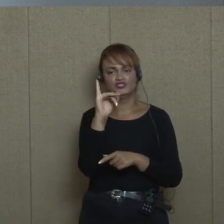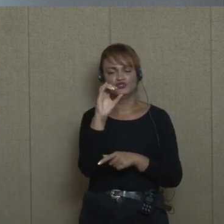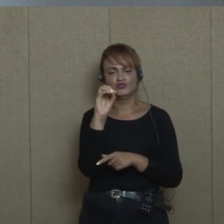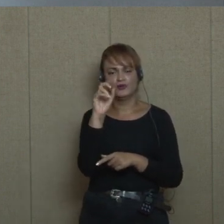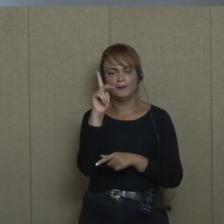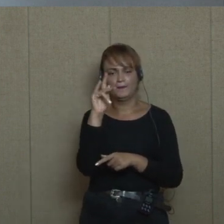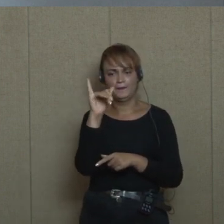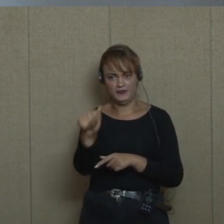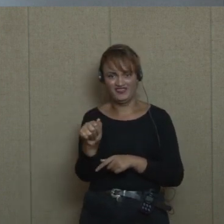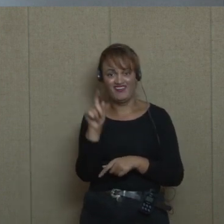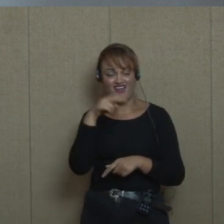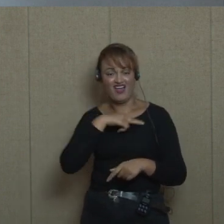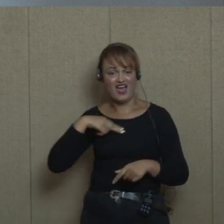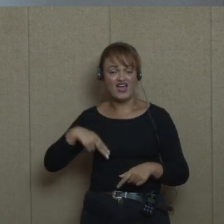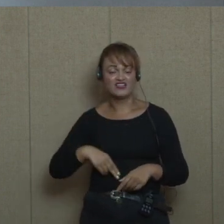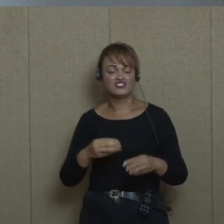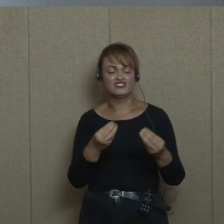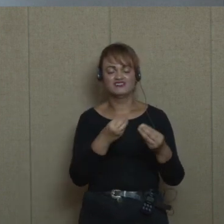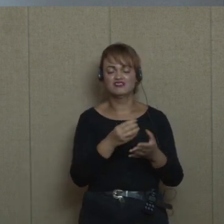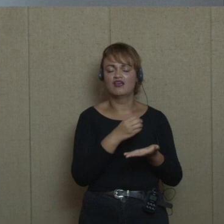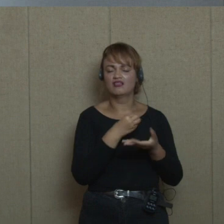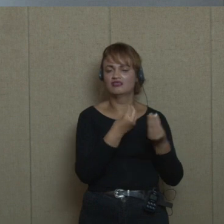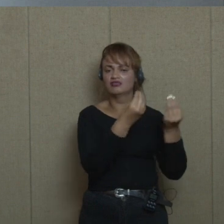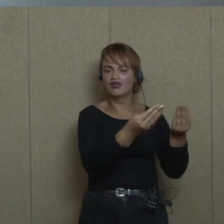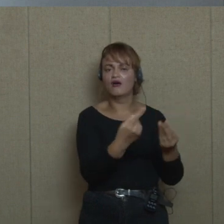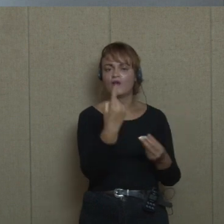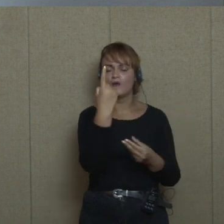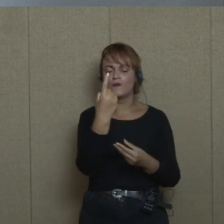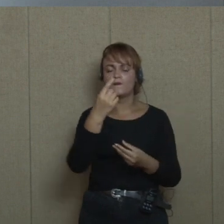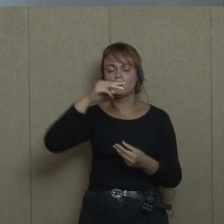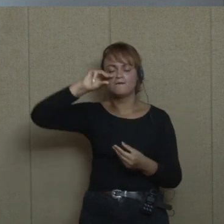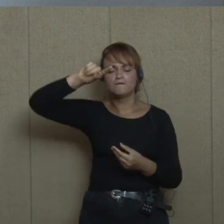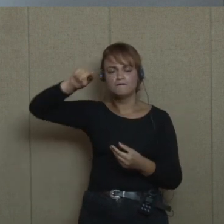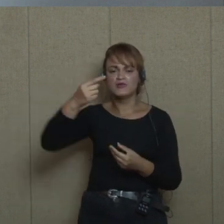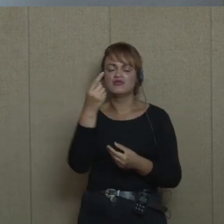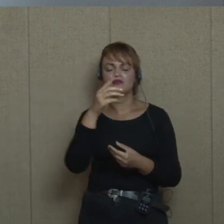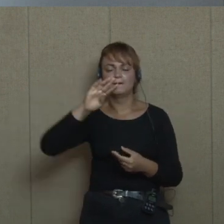A China daria $1 milhão para a União Africana